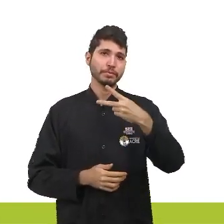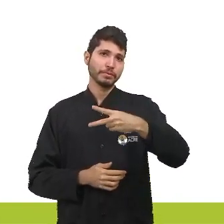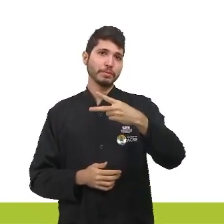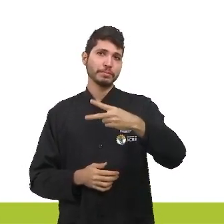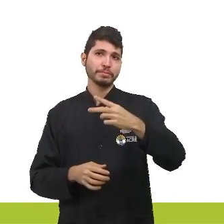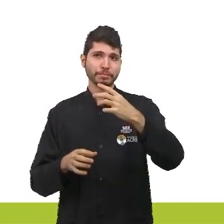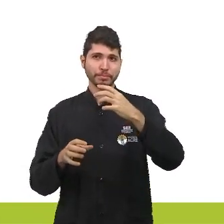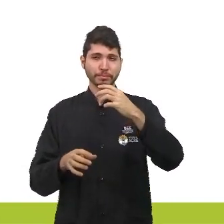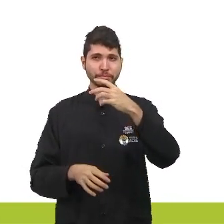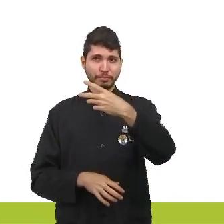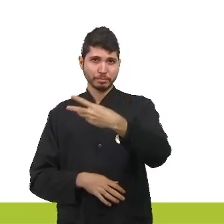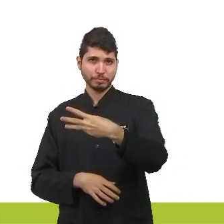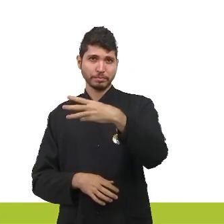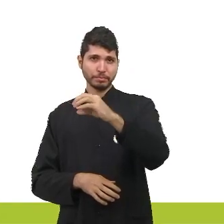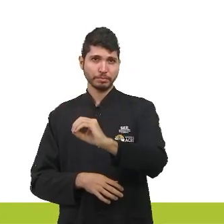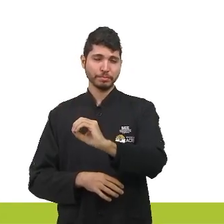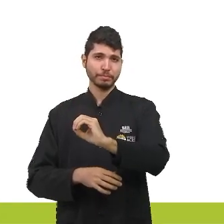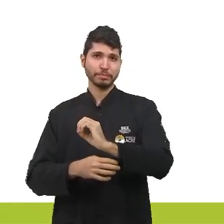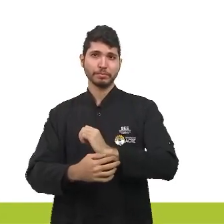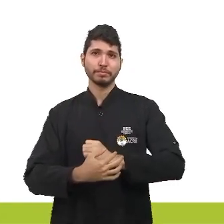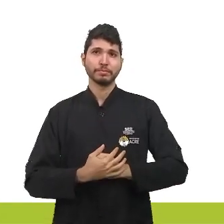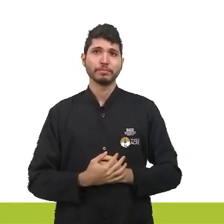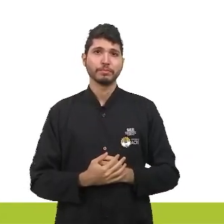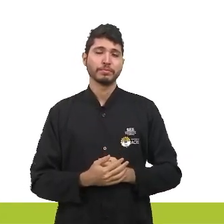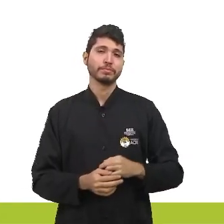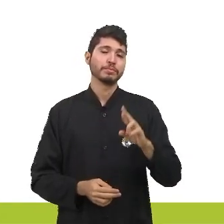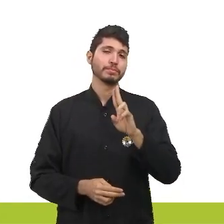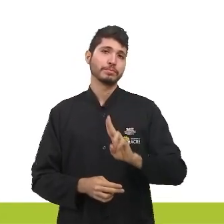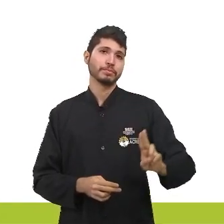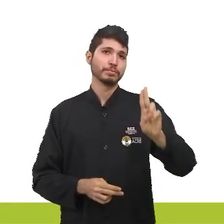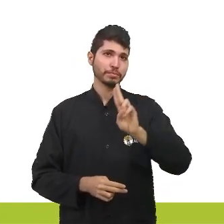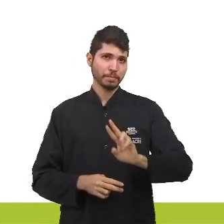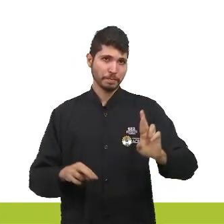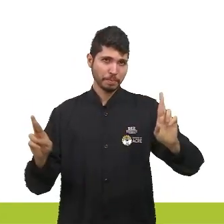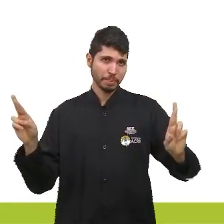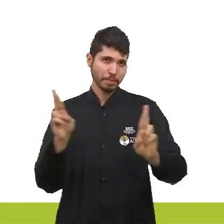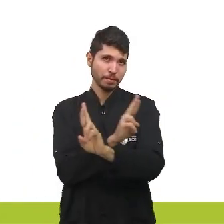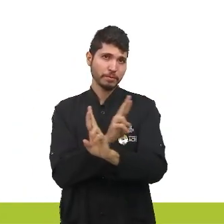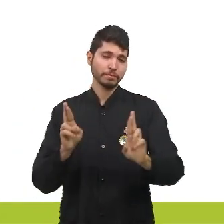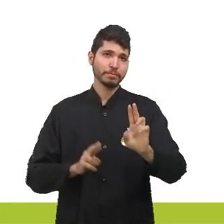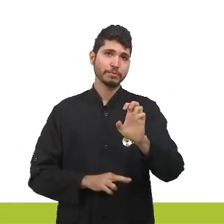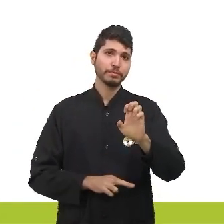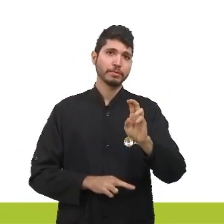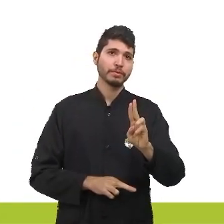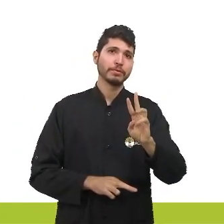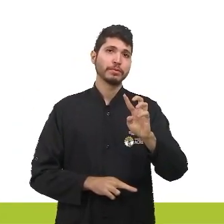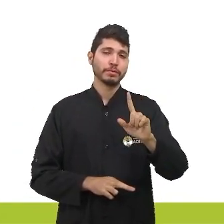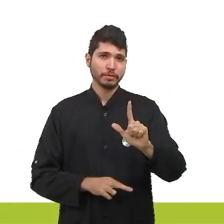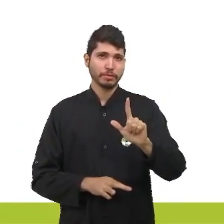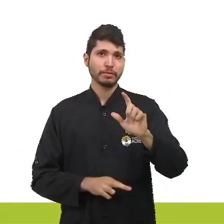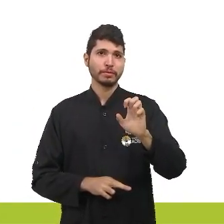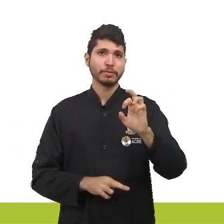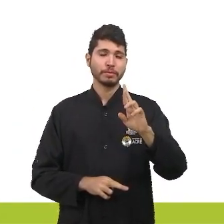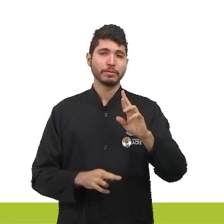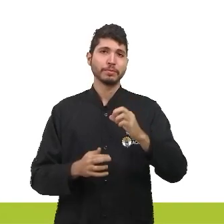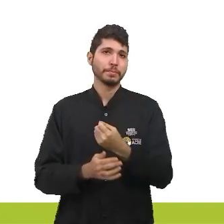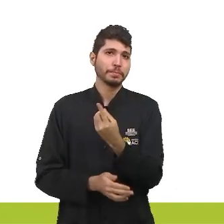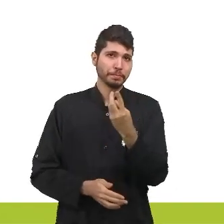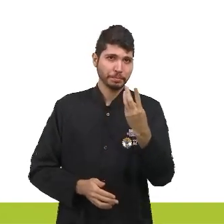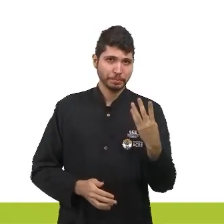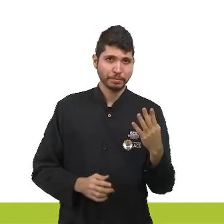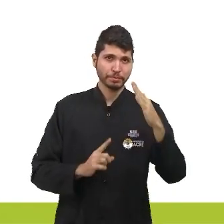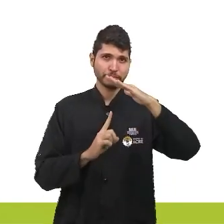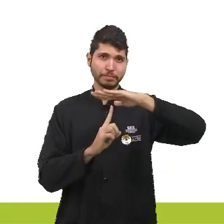Agora, usando a relação de Euler, nós temos o seguinte, ó. O número de faces, eu vou fazer